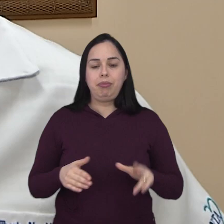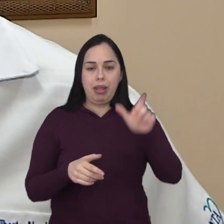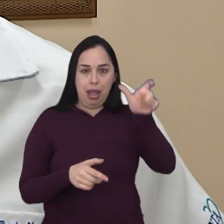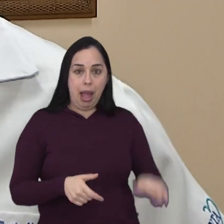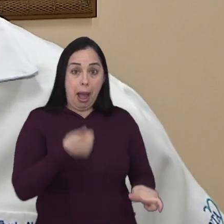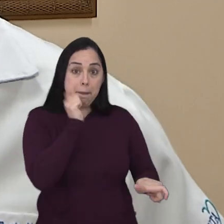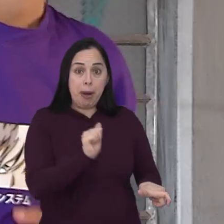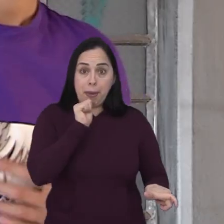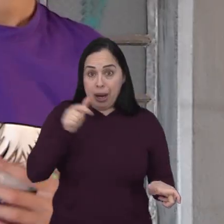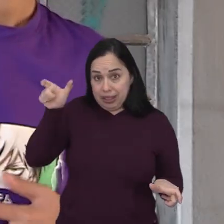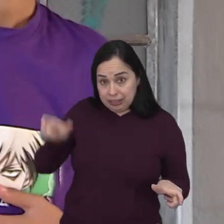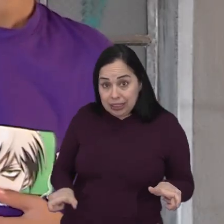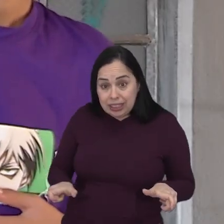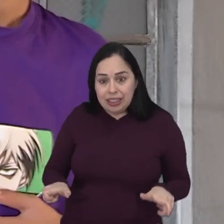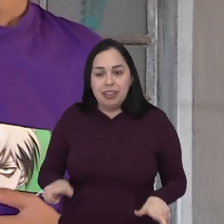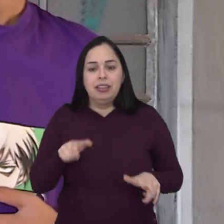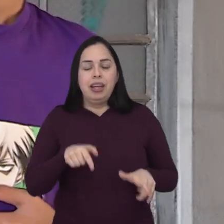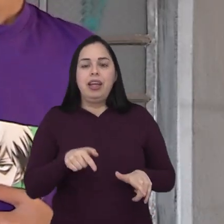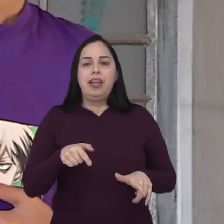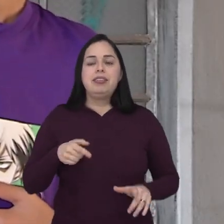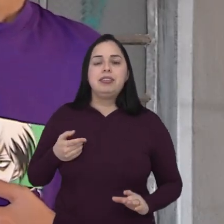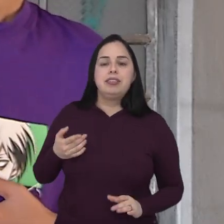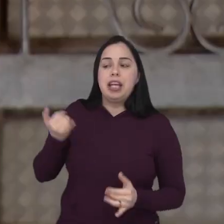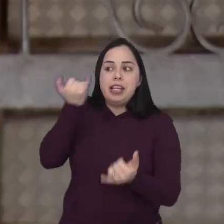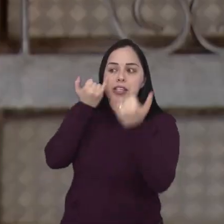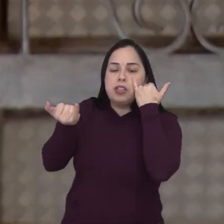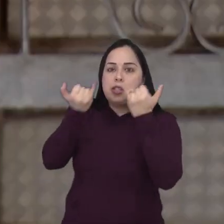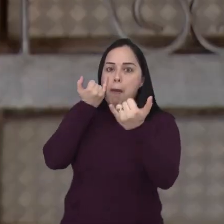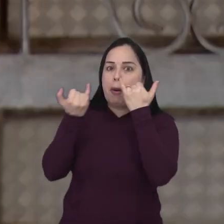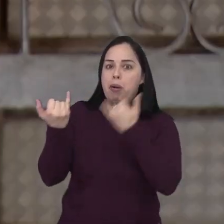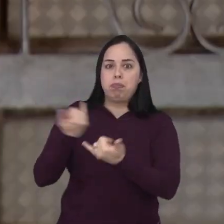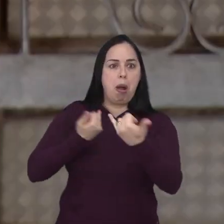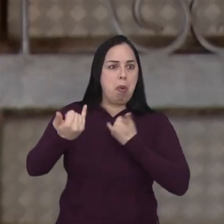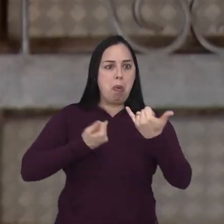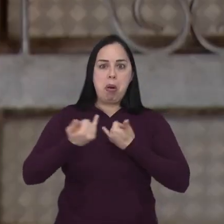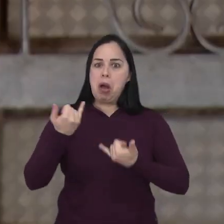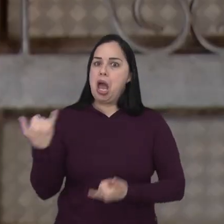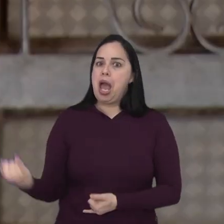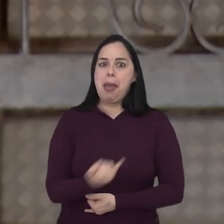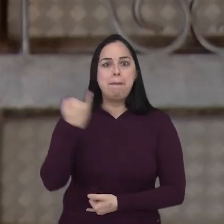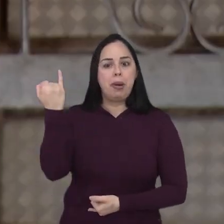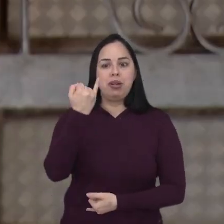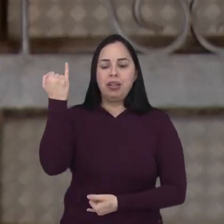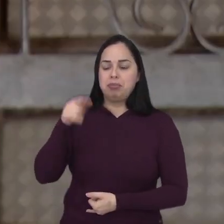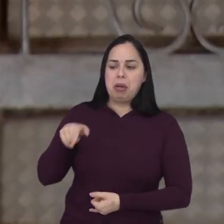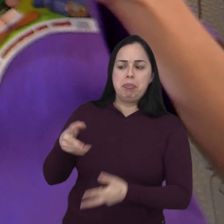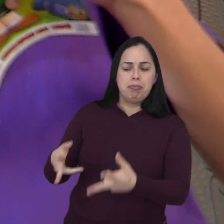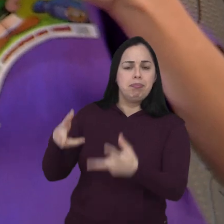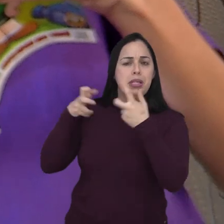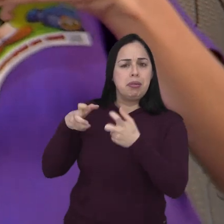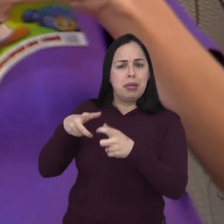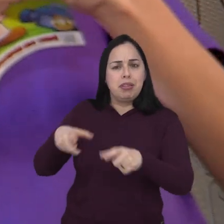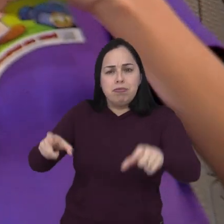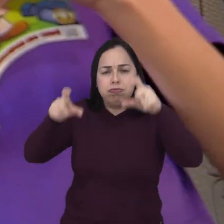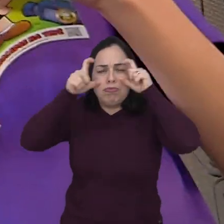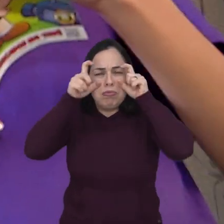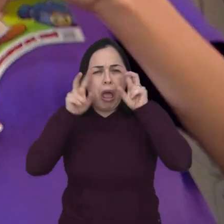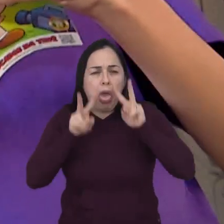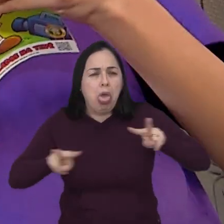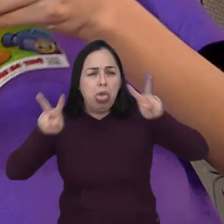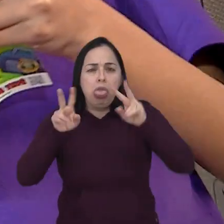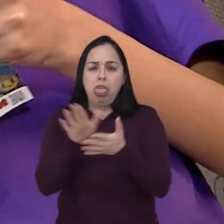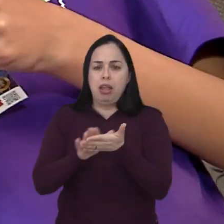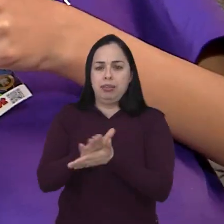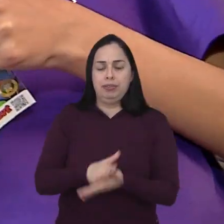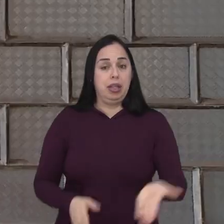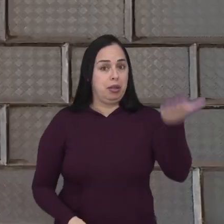ruins também, né? Para Fabiana, mãe do Felipe, receber esse tipo de informação foi a solução para a dificuldade de enxergar